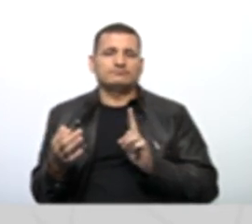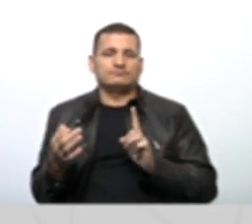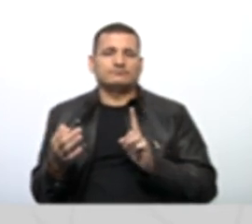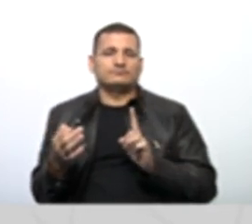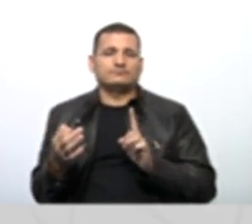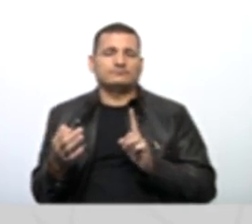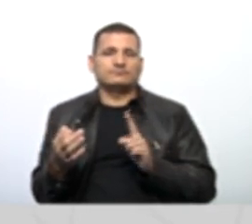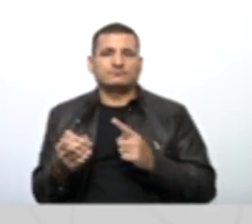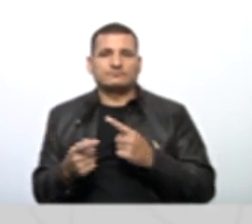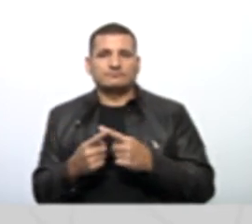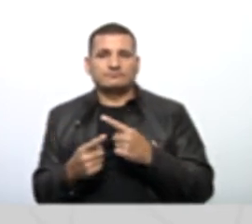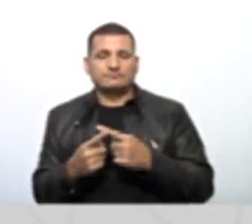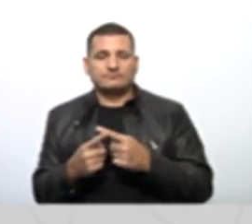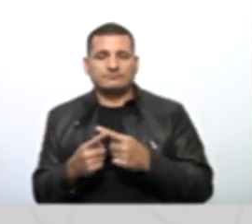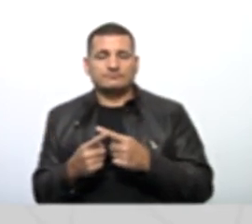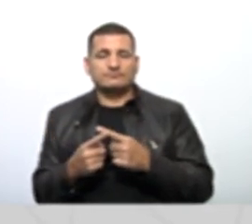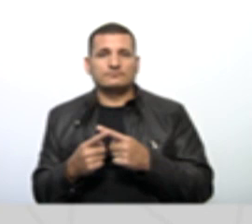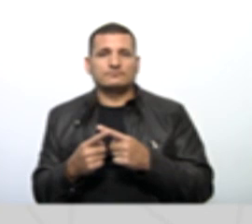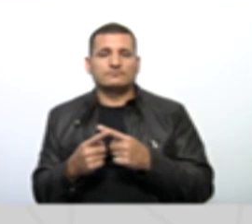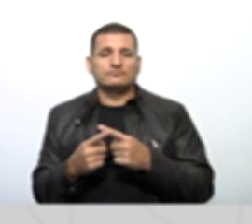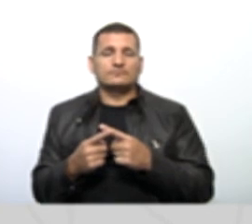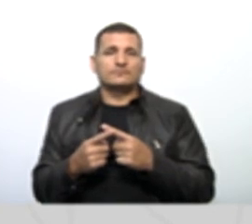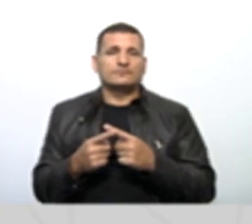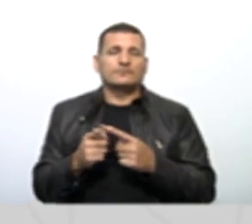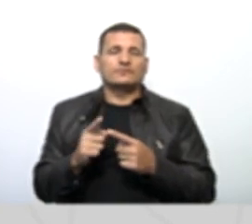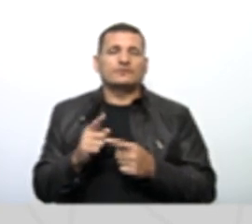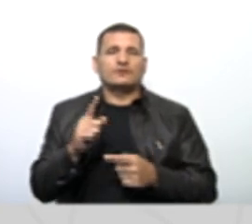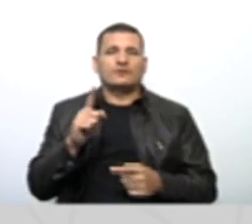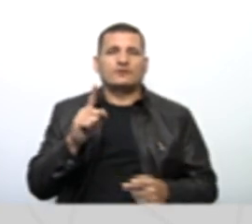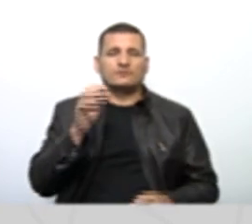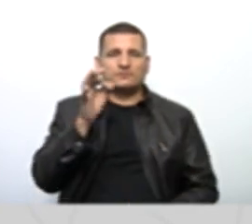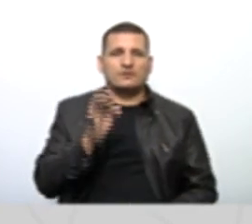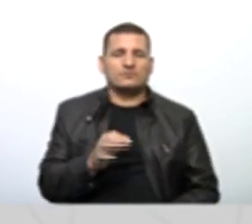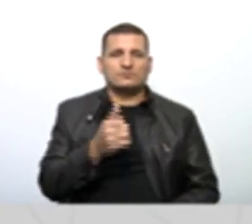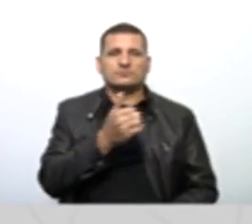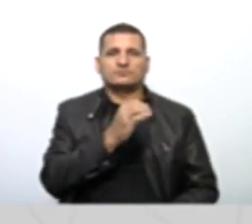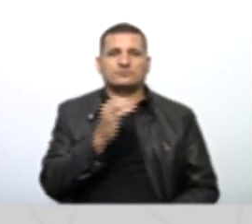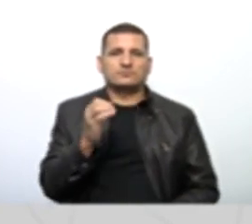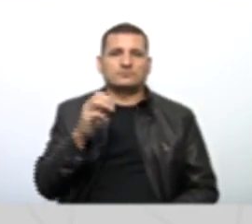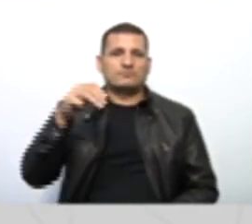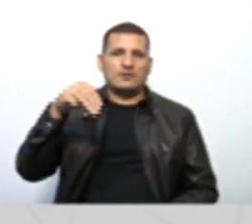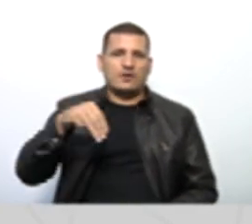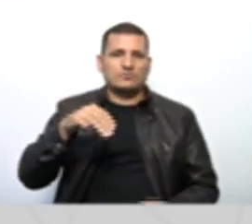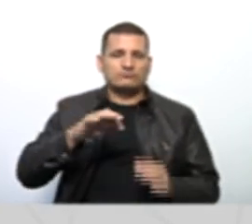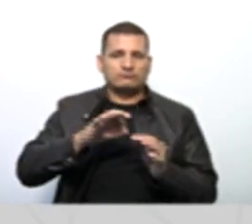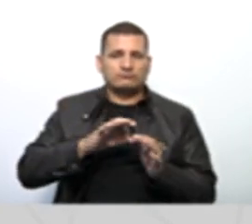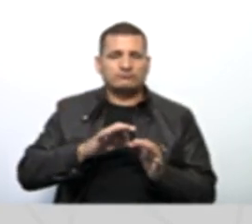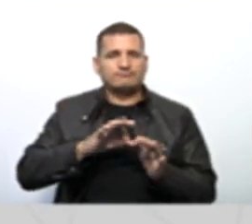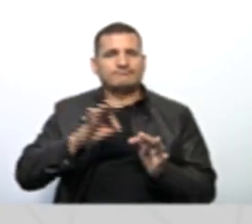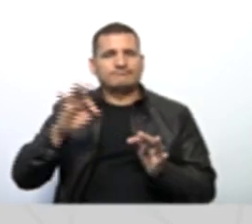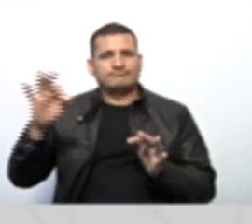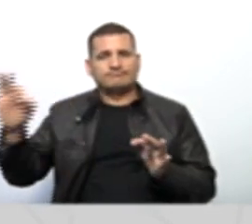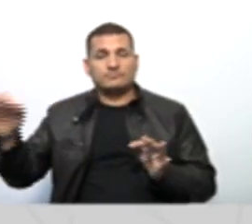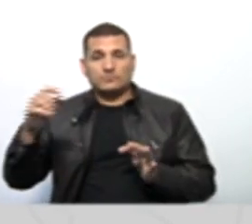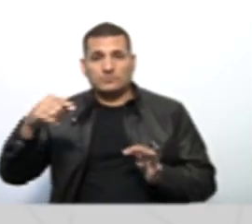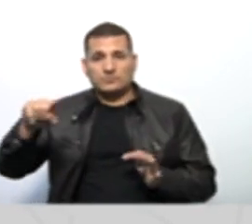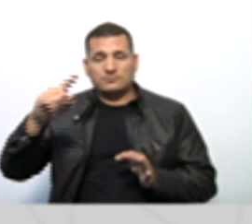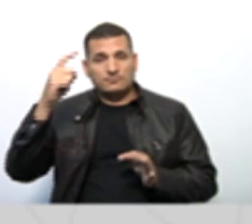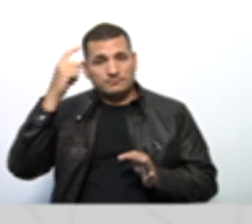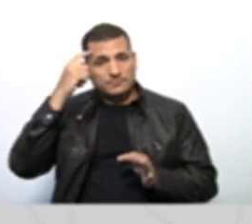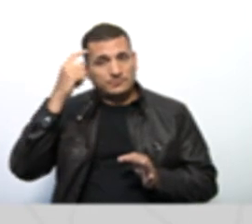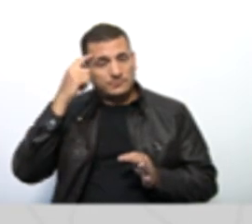vai porque é indicado 100 metros pessoal então vocês em que está pensando bastante